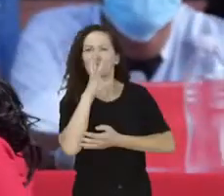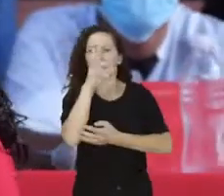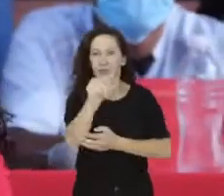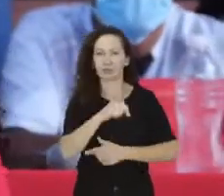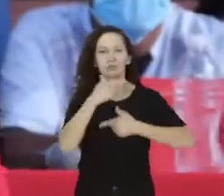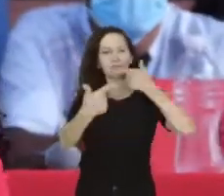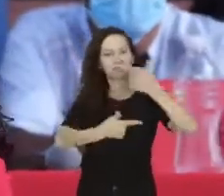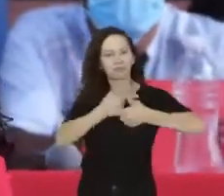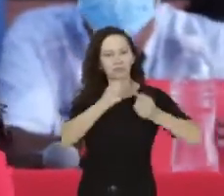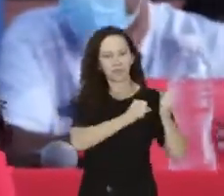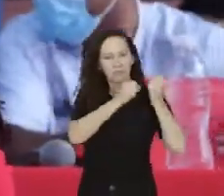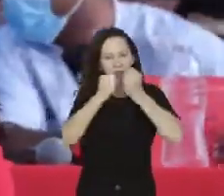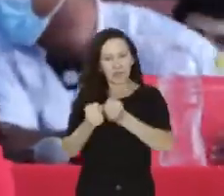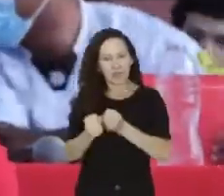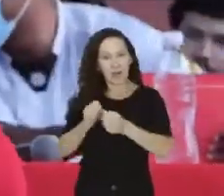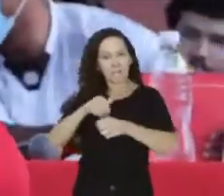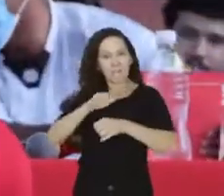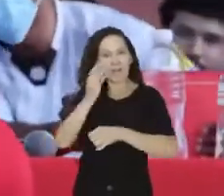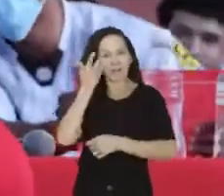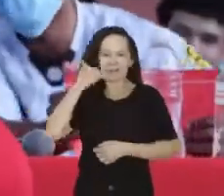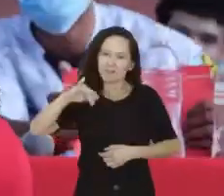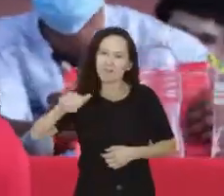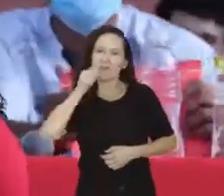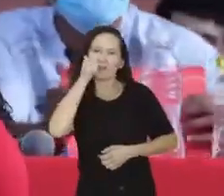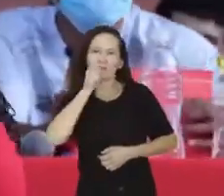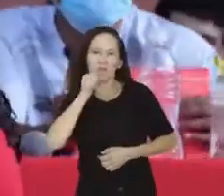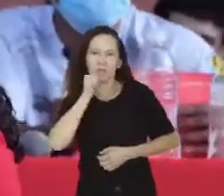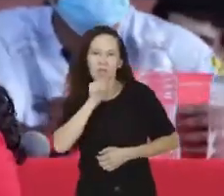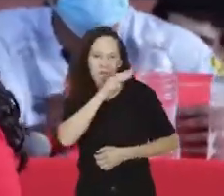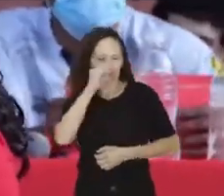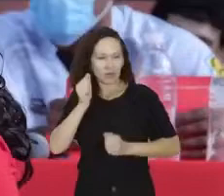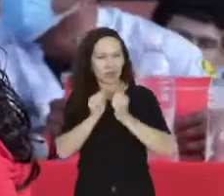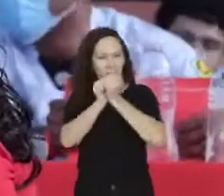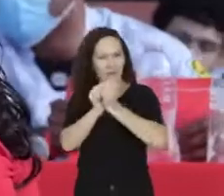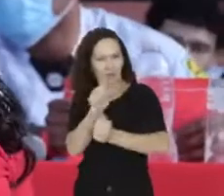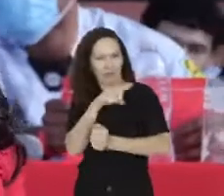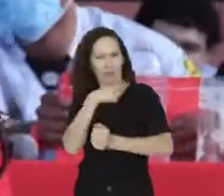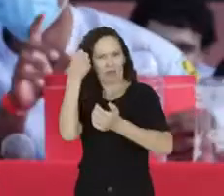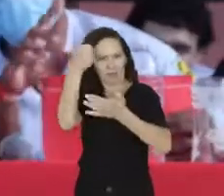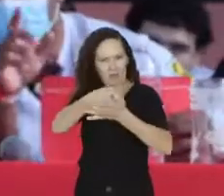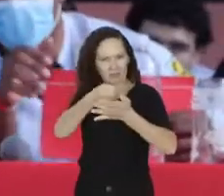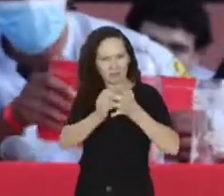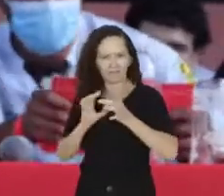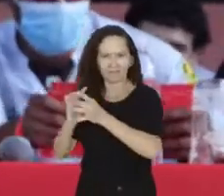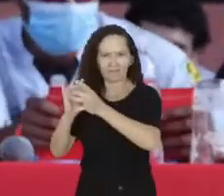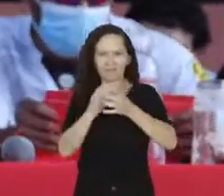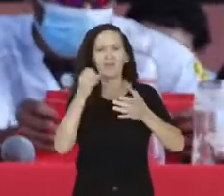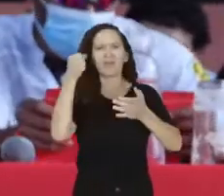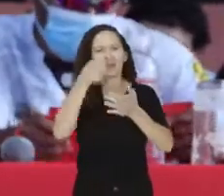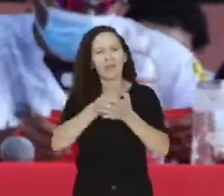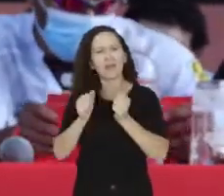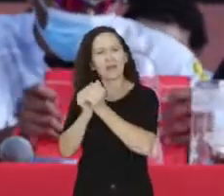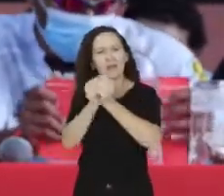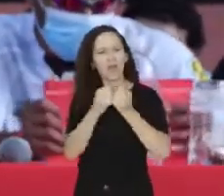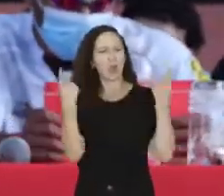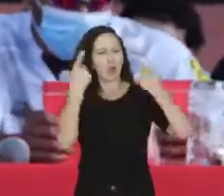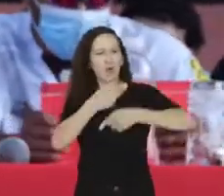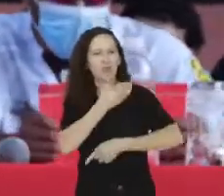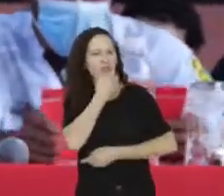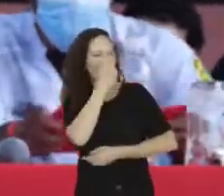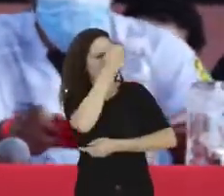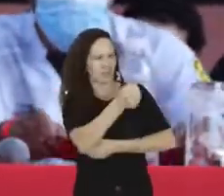vez mais meninas e mulheres para acompanharem a gente nessa luta para romper com essa estrutura machista que tenta o tempo todo nos